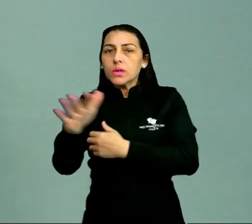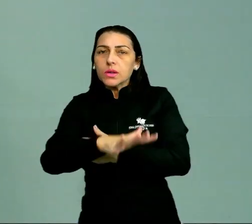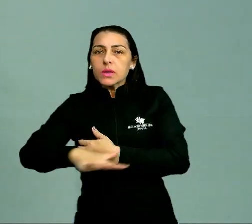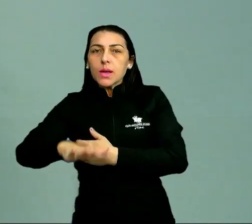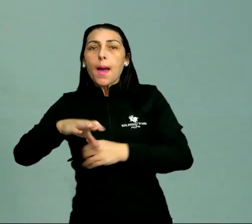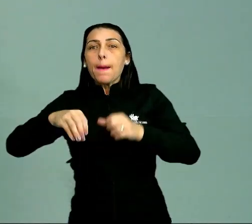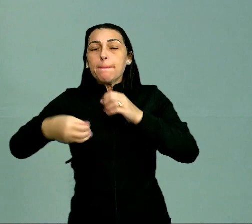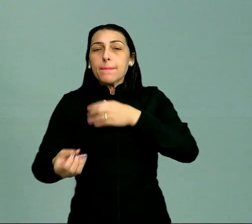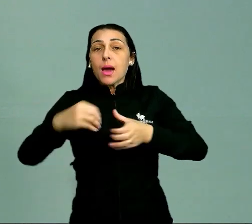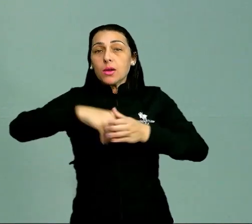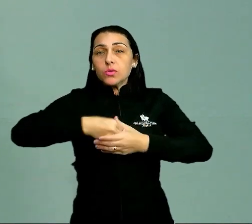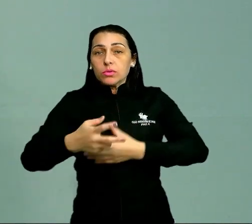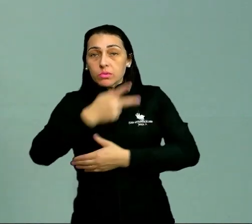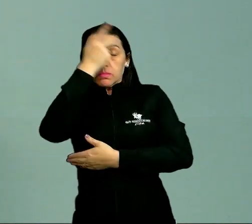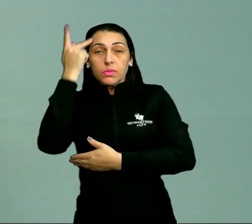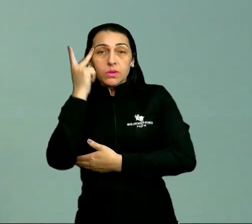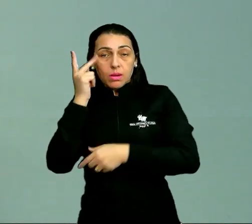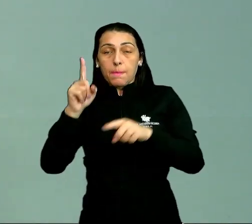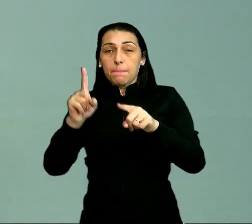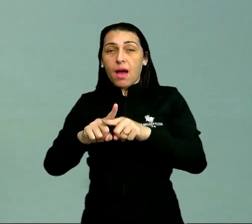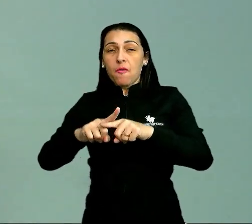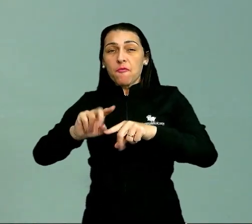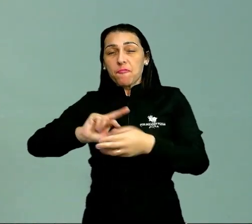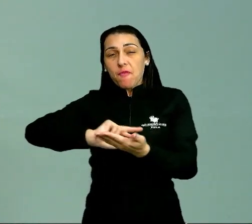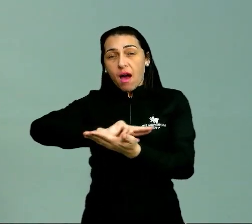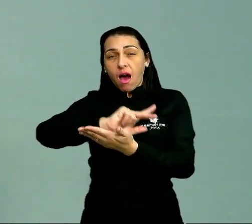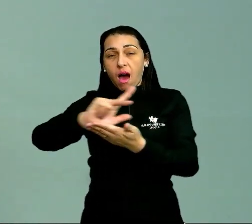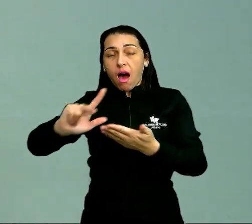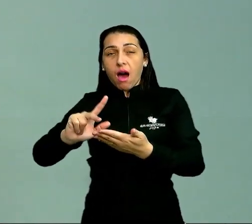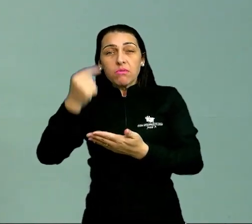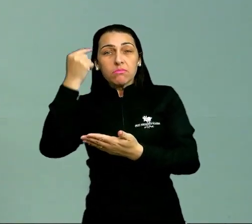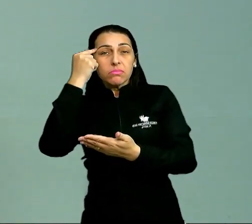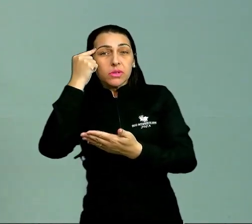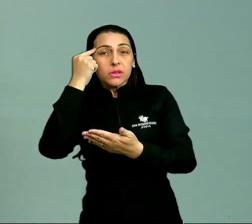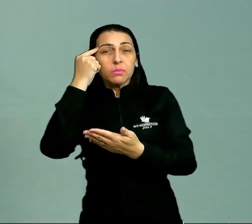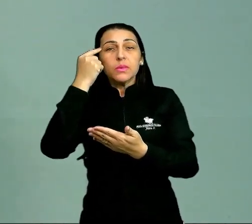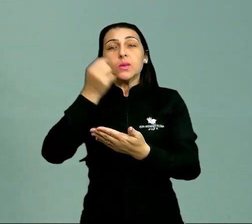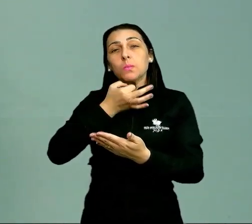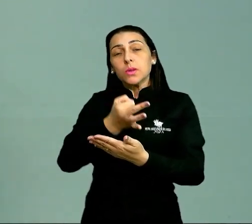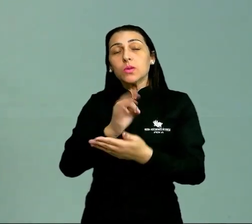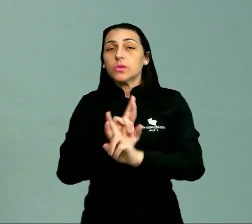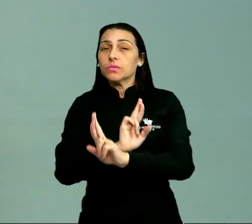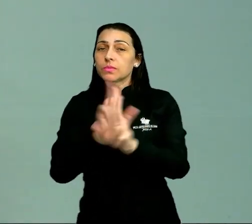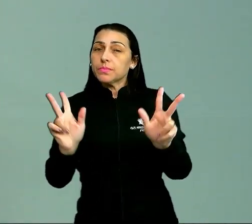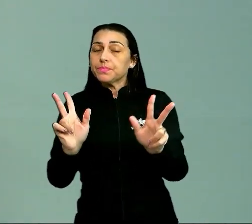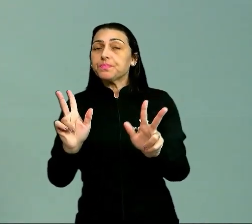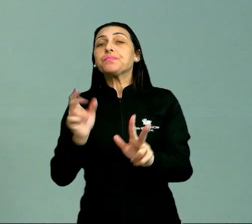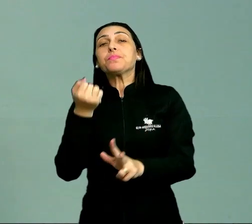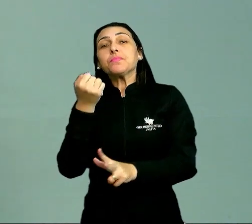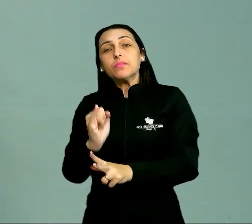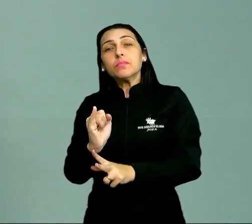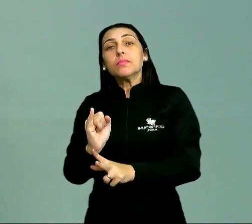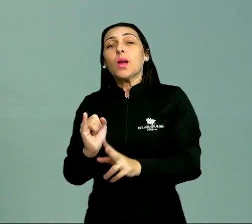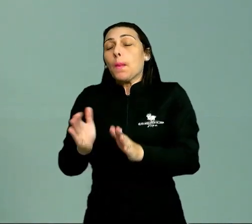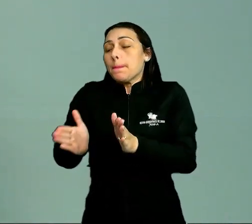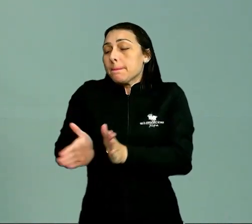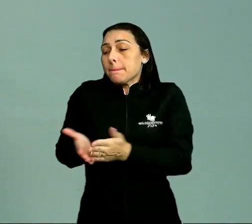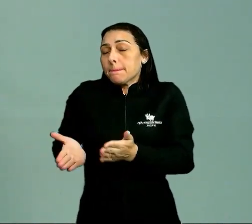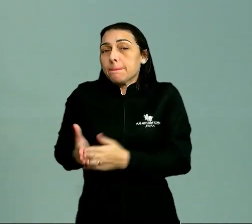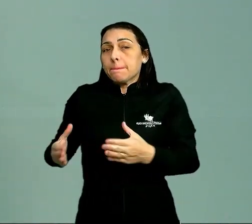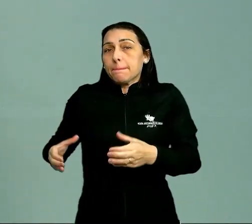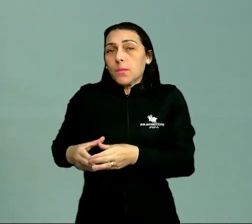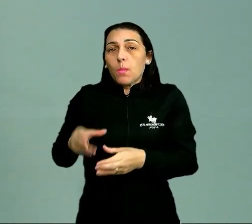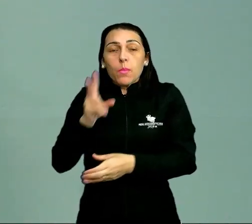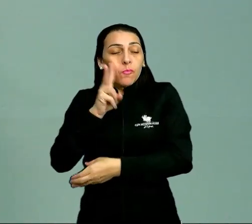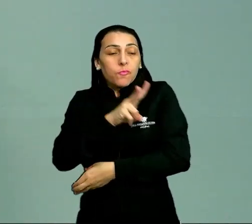mesma atitude de uma pessoa sob ângulos diferentes. Então, se de repente eu estou na classe pobre, eu